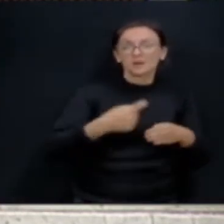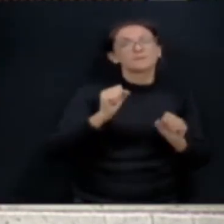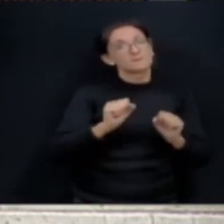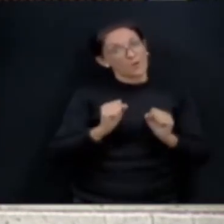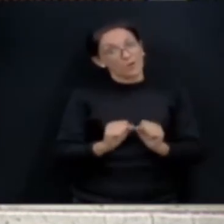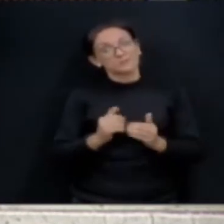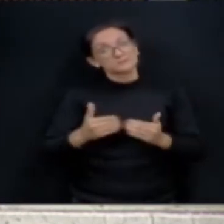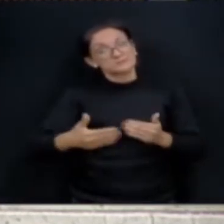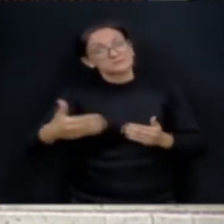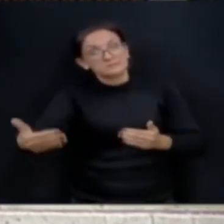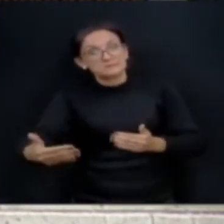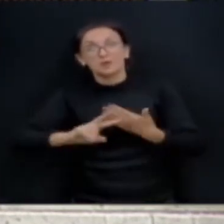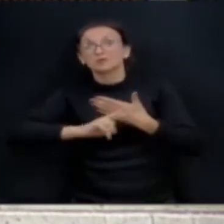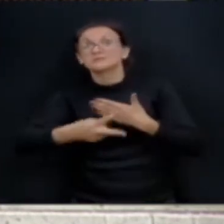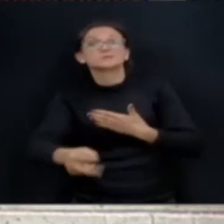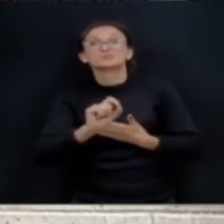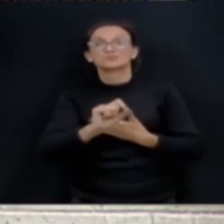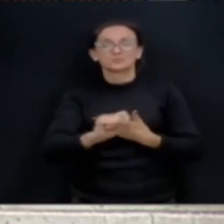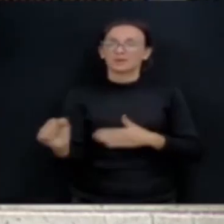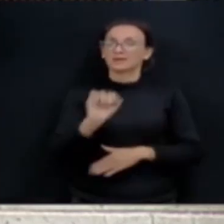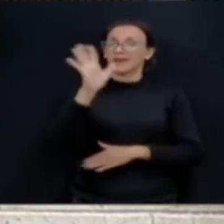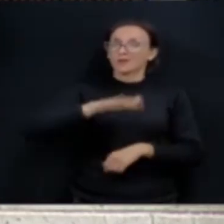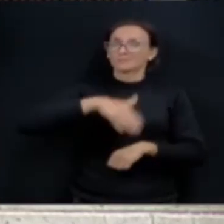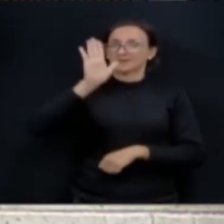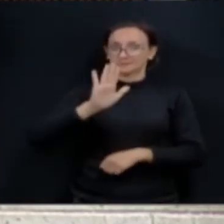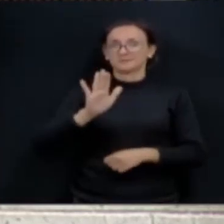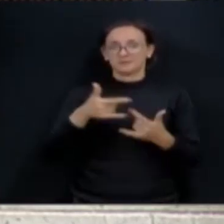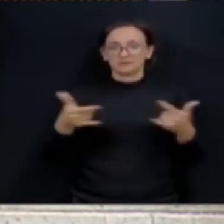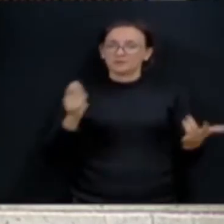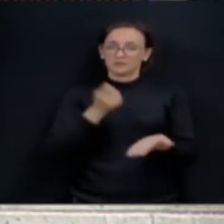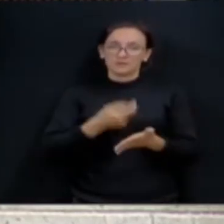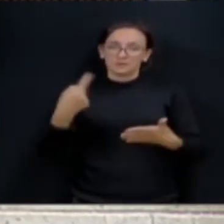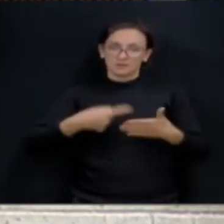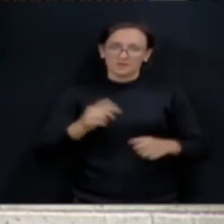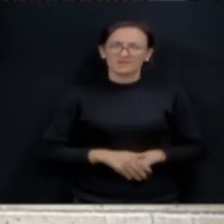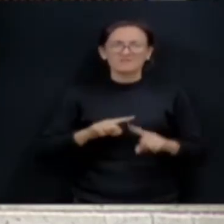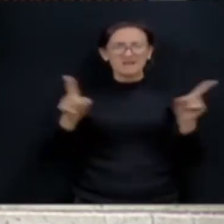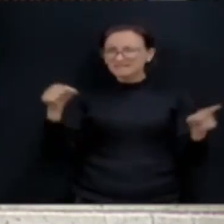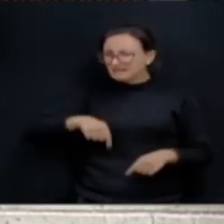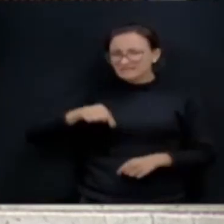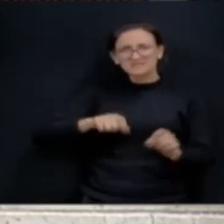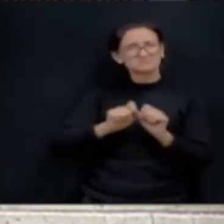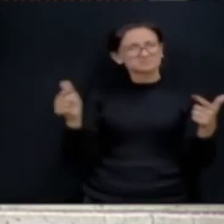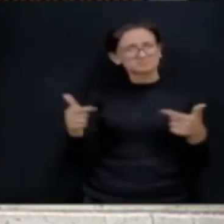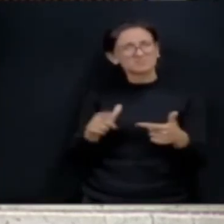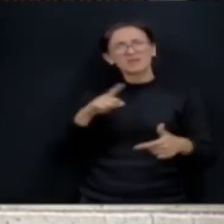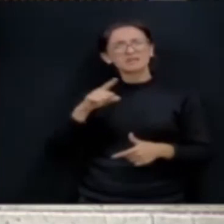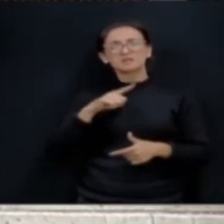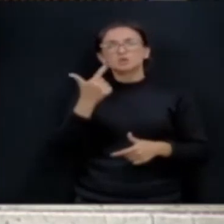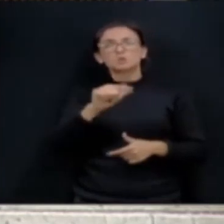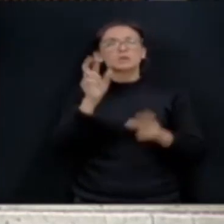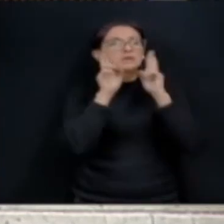quero, presidente Traiano, fazer uma fala no sentido do desrespeito que essa casa possui algumas vezes junto ao